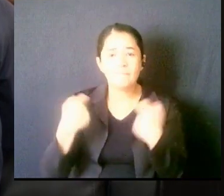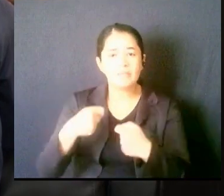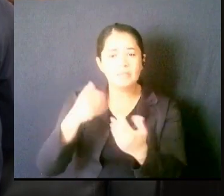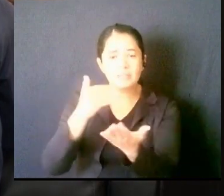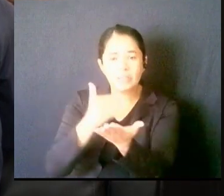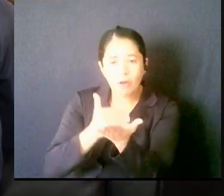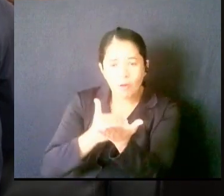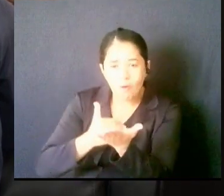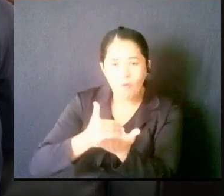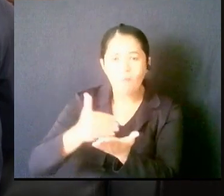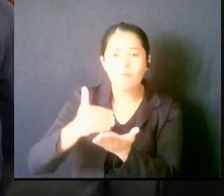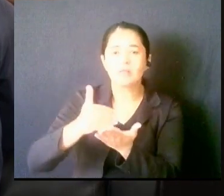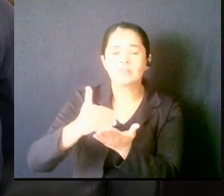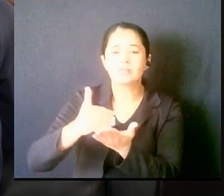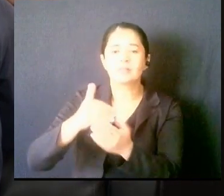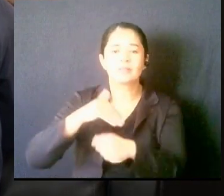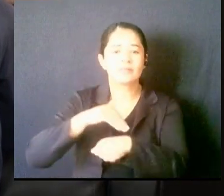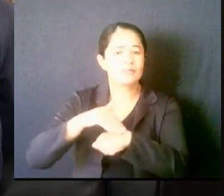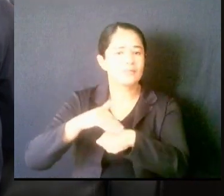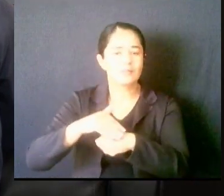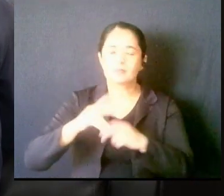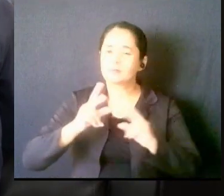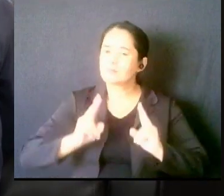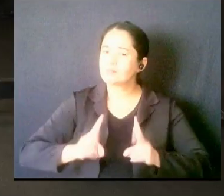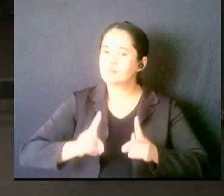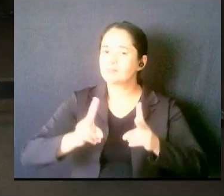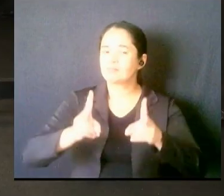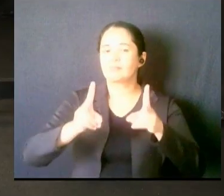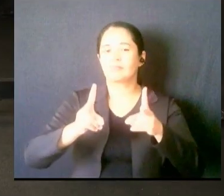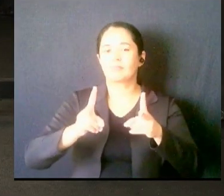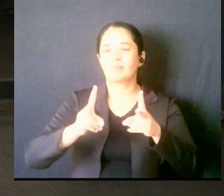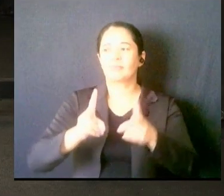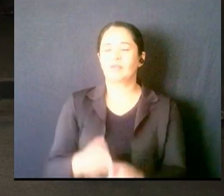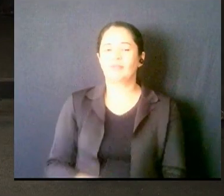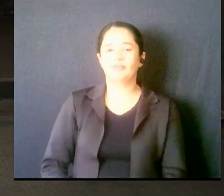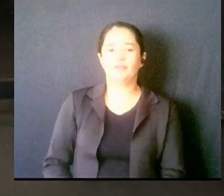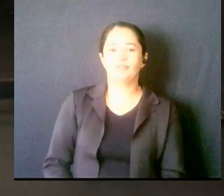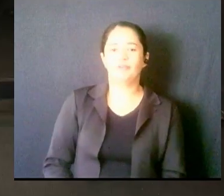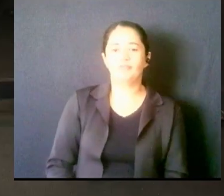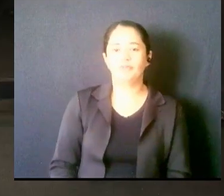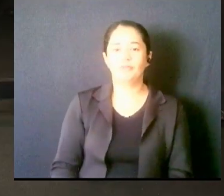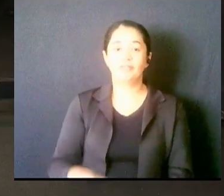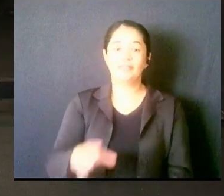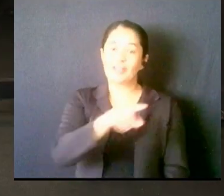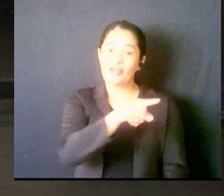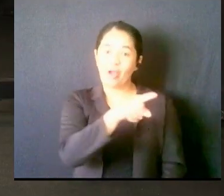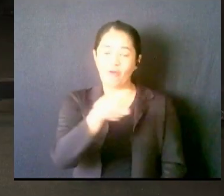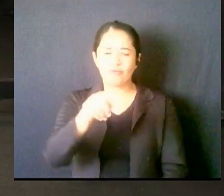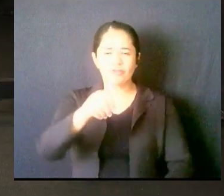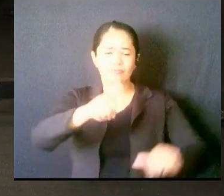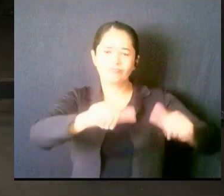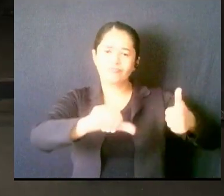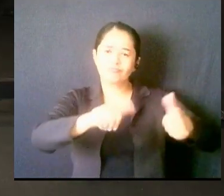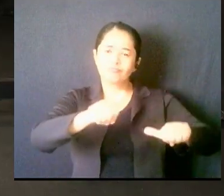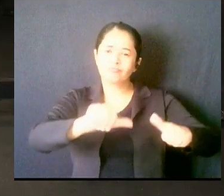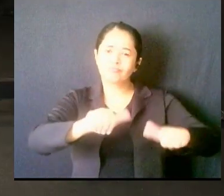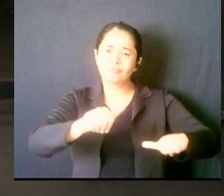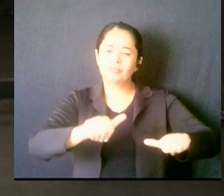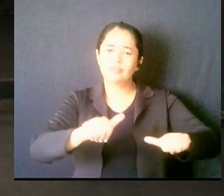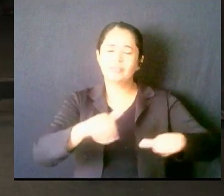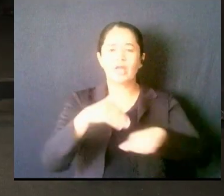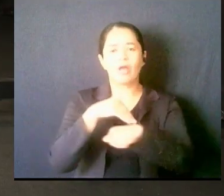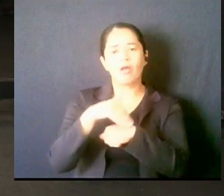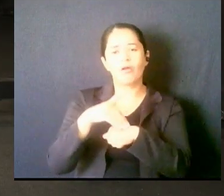sempre na família. Certo. Doutora Elisete, a sua avaliação referente a essa conversa, né? Como